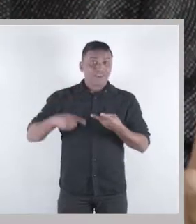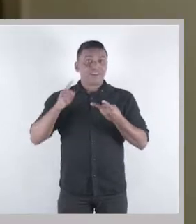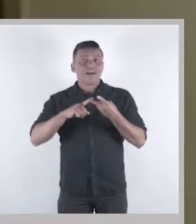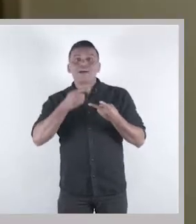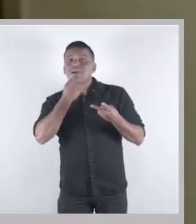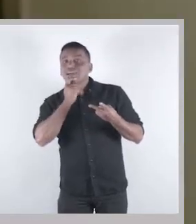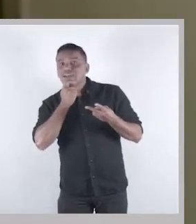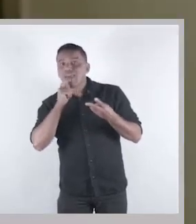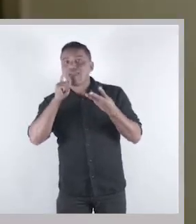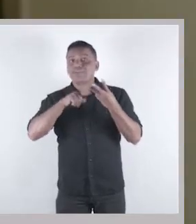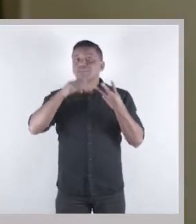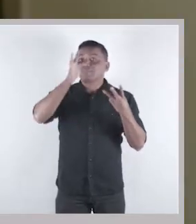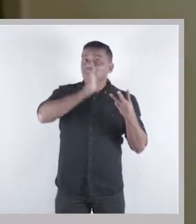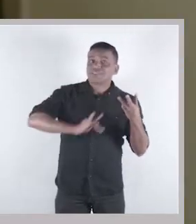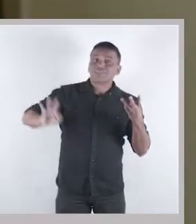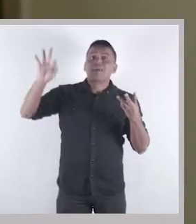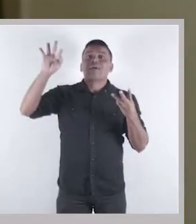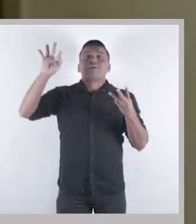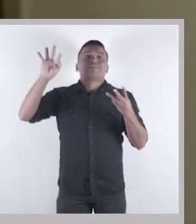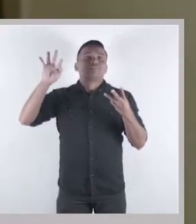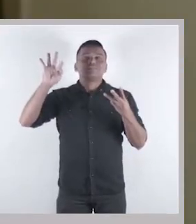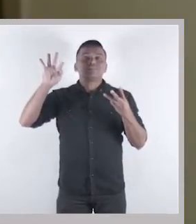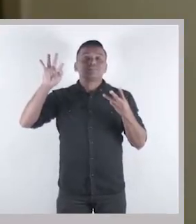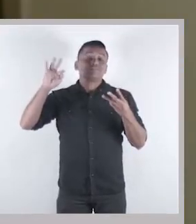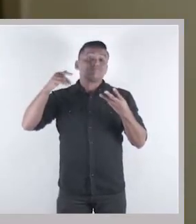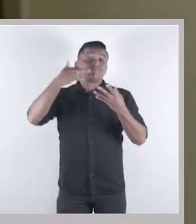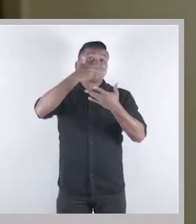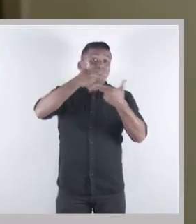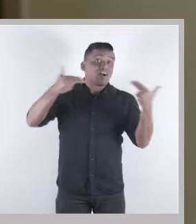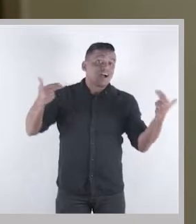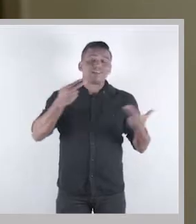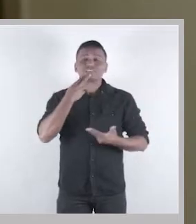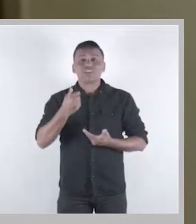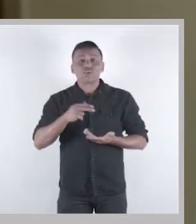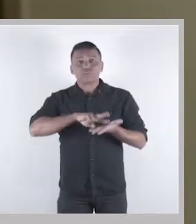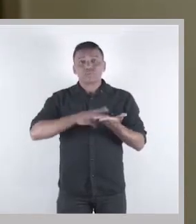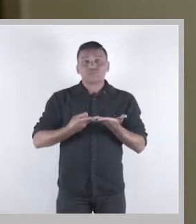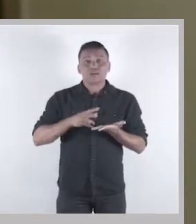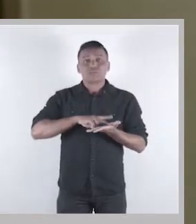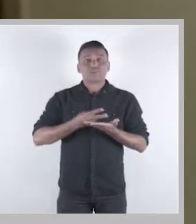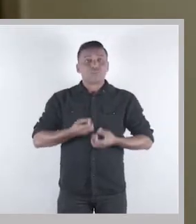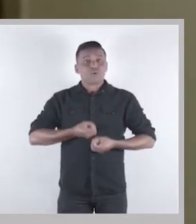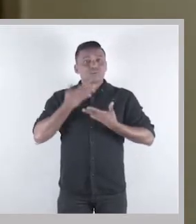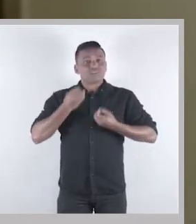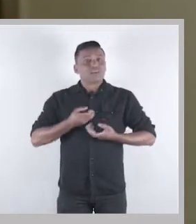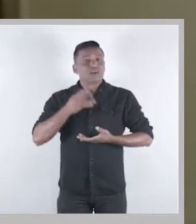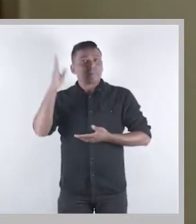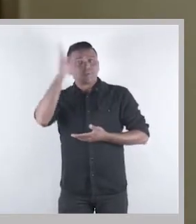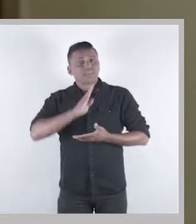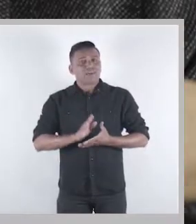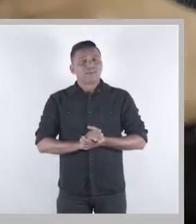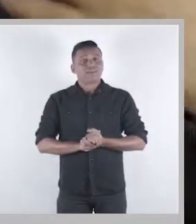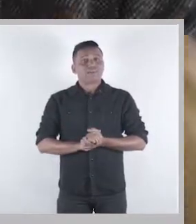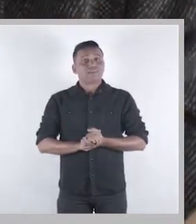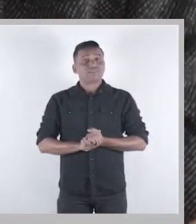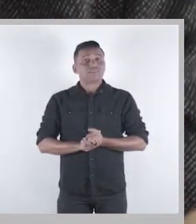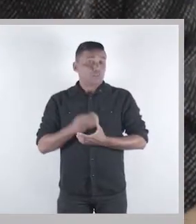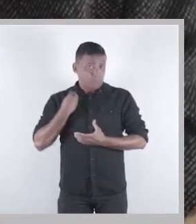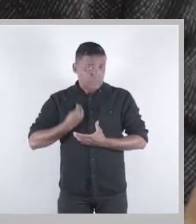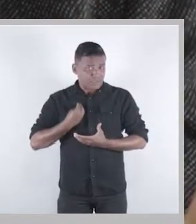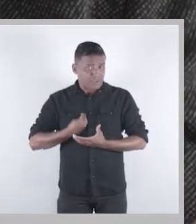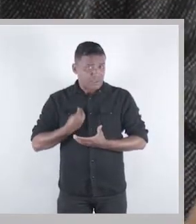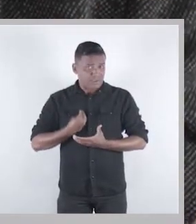Editora Eu não falo mais Ampla a presença da poesia é na tradução né de poesia brasileira